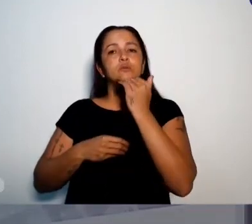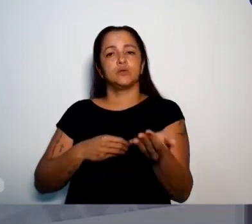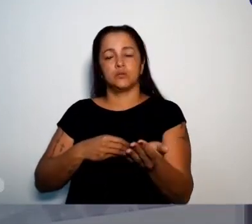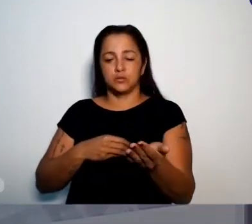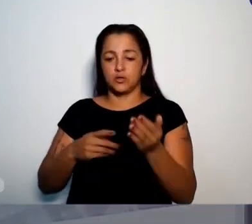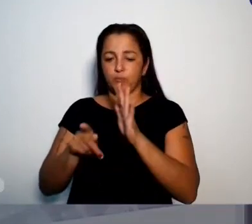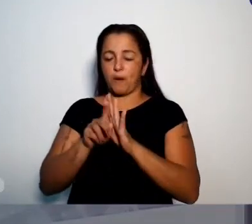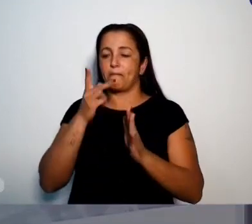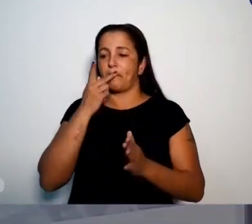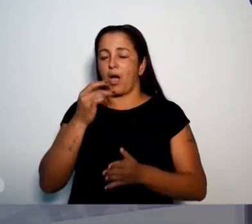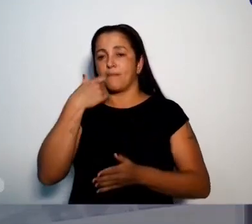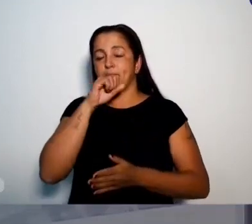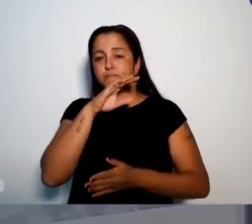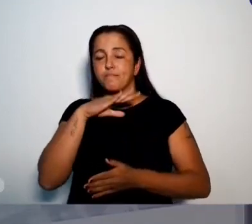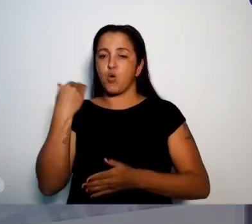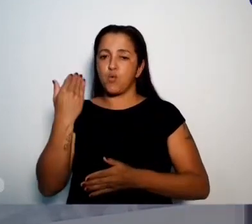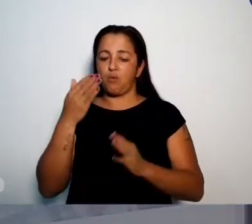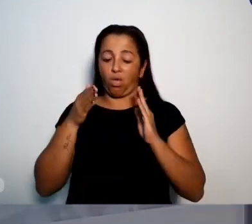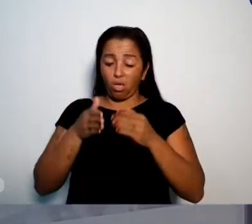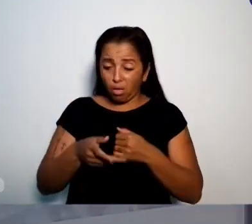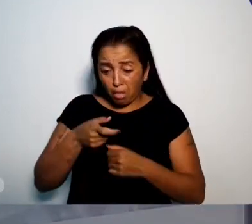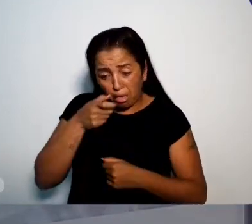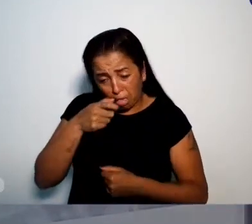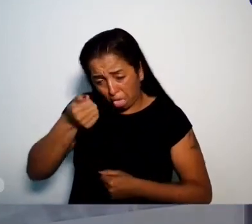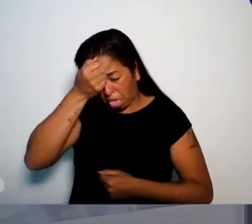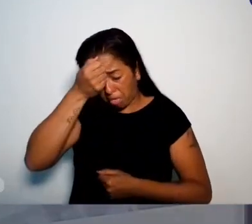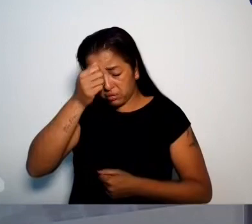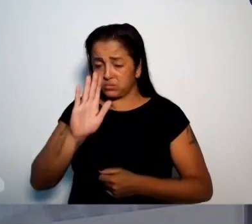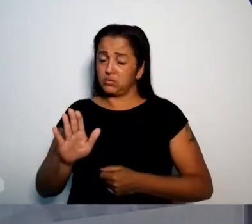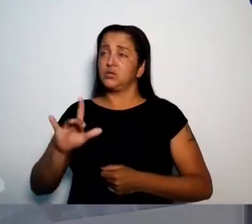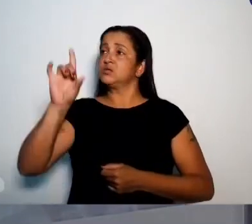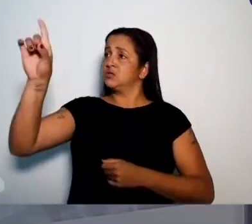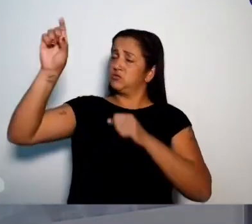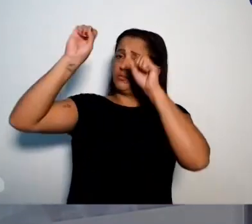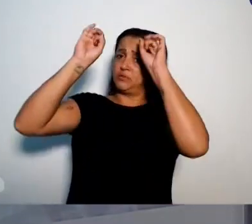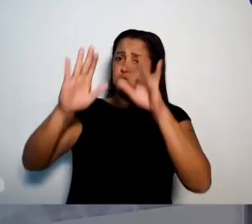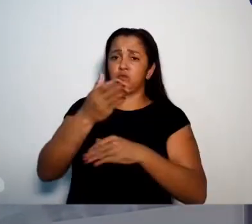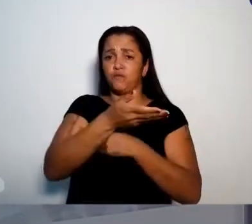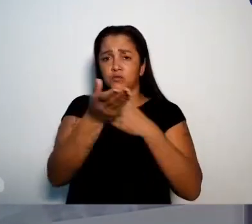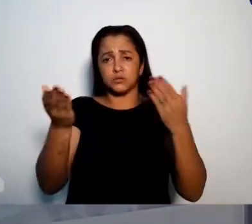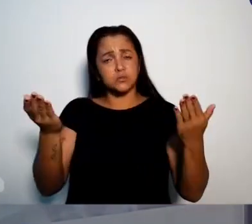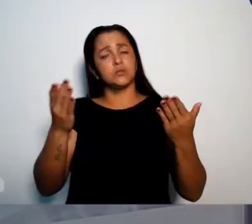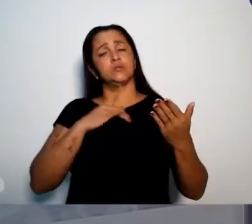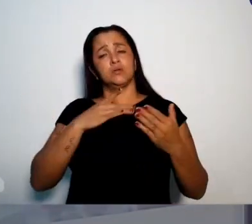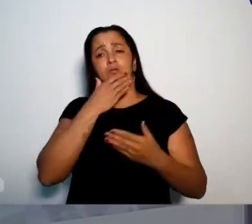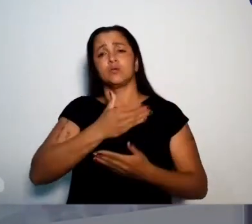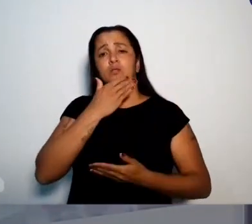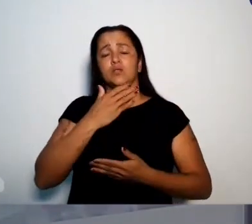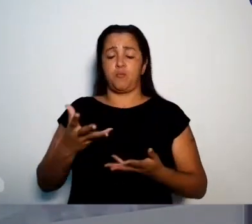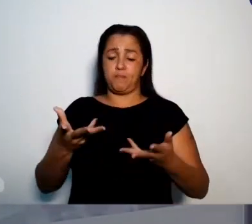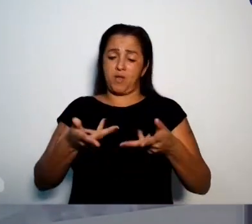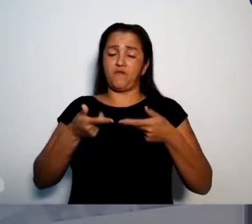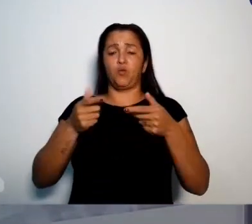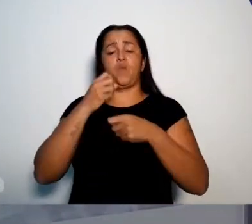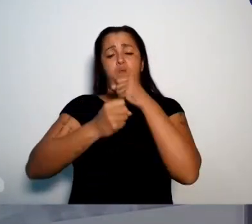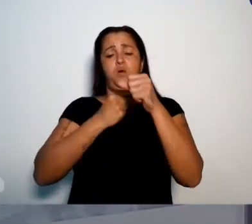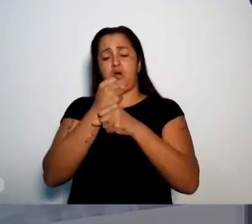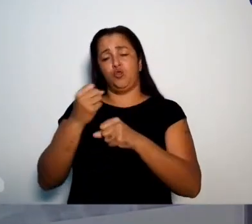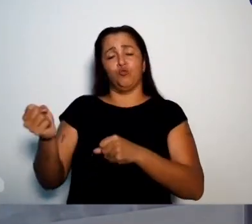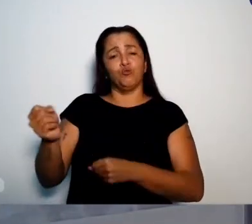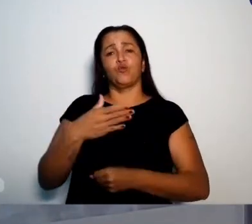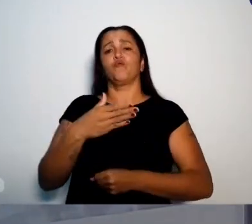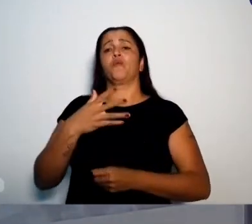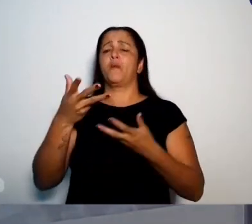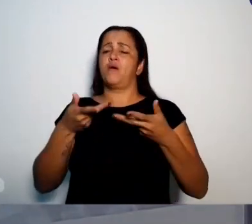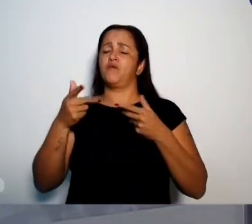aí é tarde. Então, Deus abençoe vocês, tenham aí um Natal maravilhoso, um Ano Novo também maravilhoso, com muito